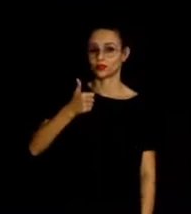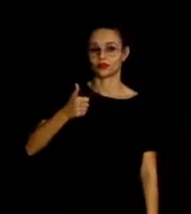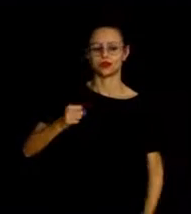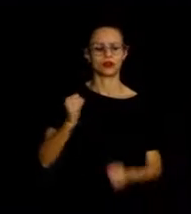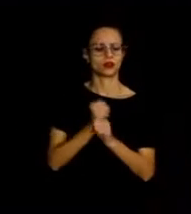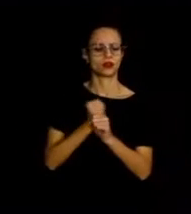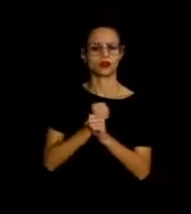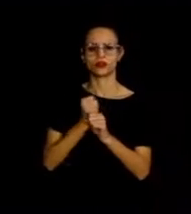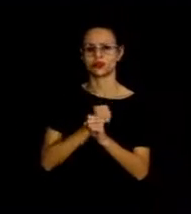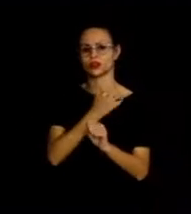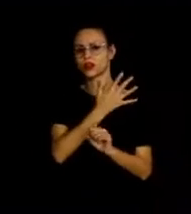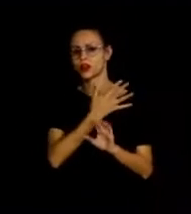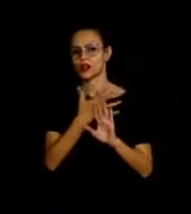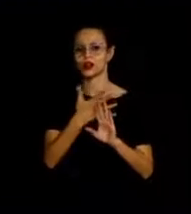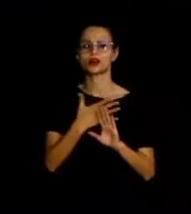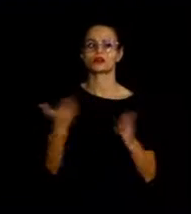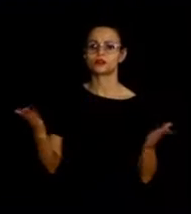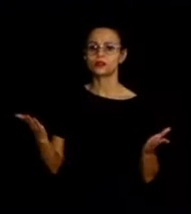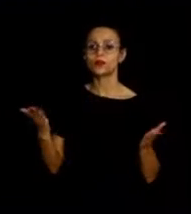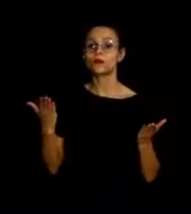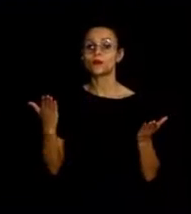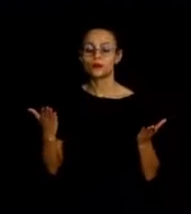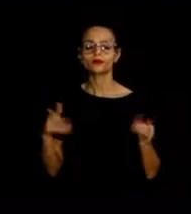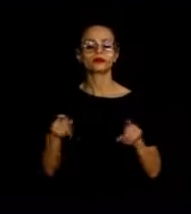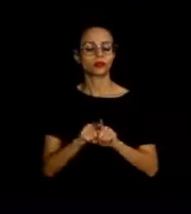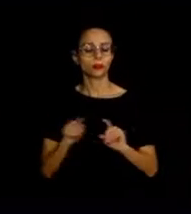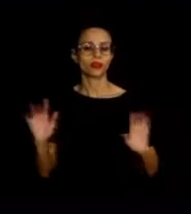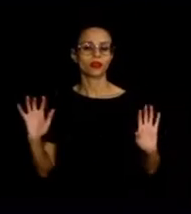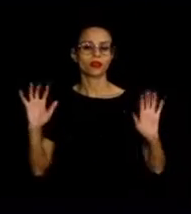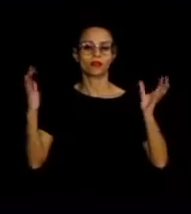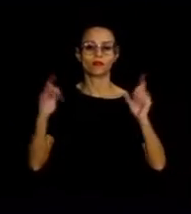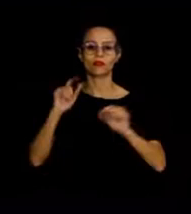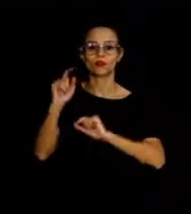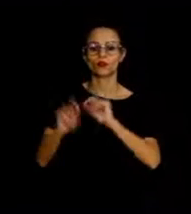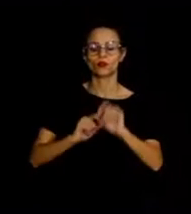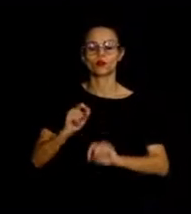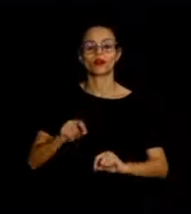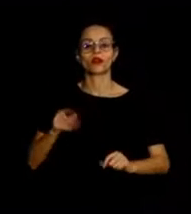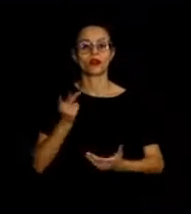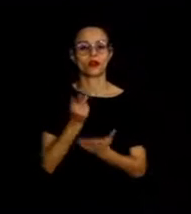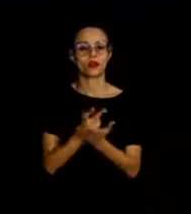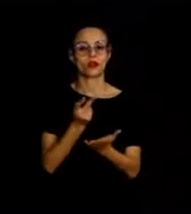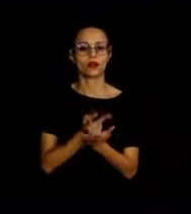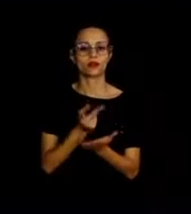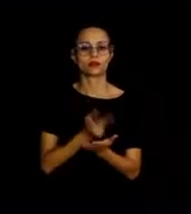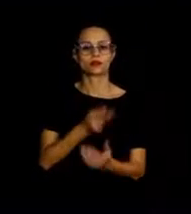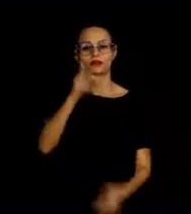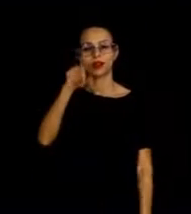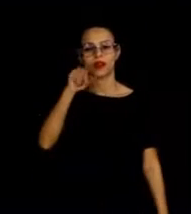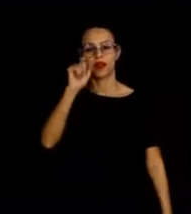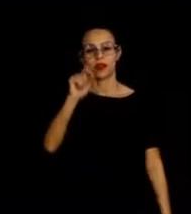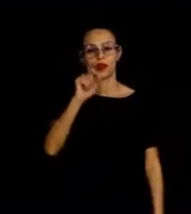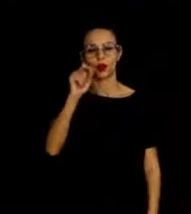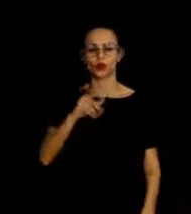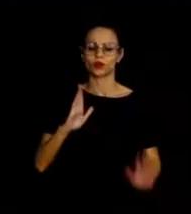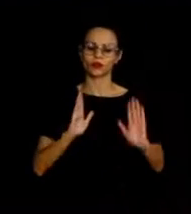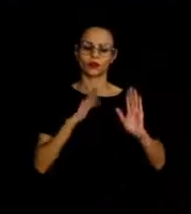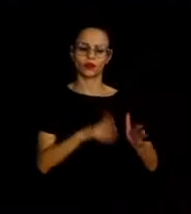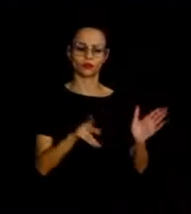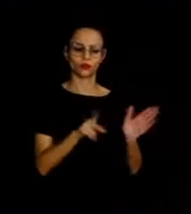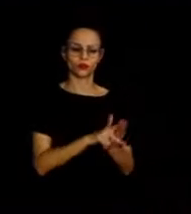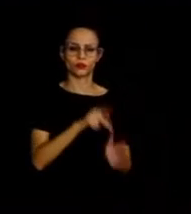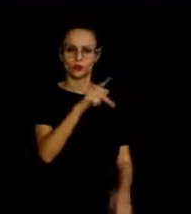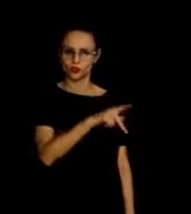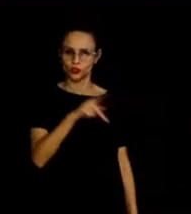ela começou a lidar com isso e inclusive no evento que é ainda é é mais restrito para